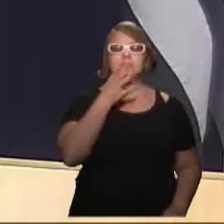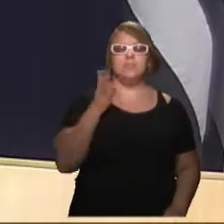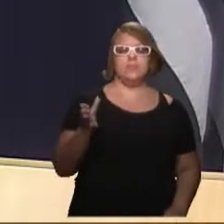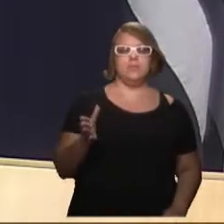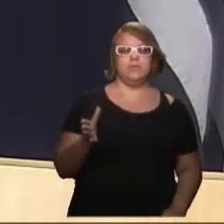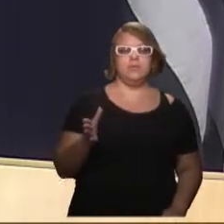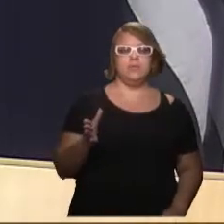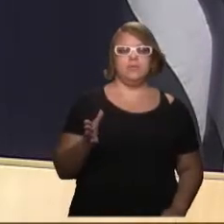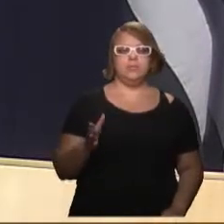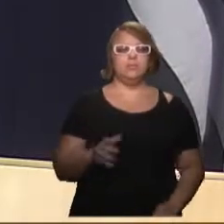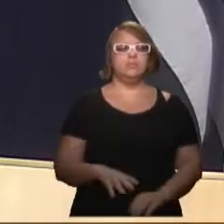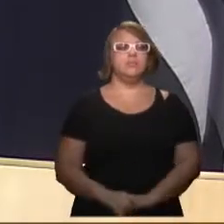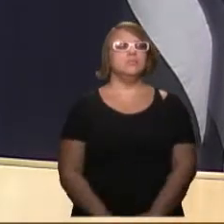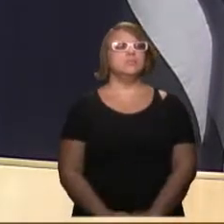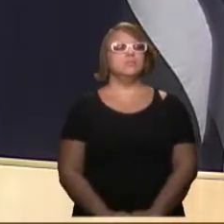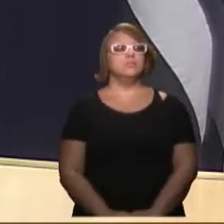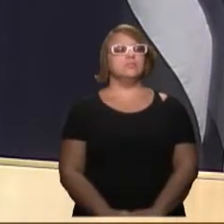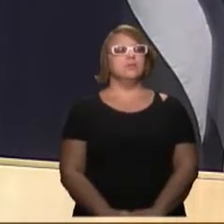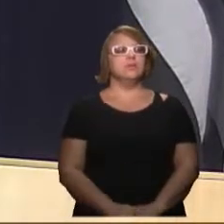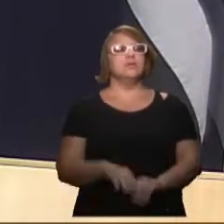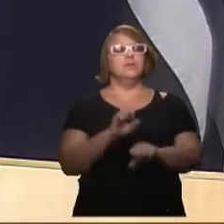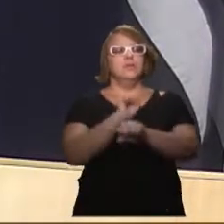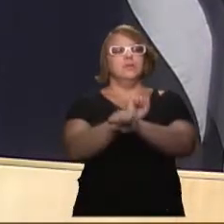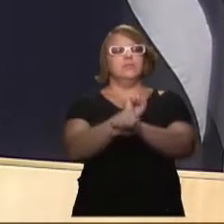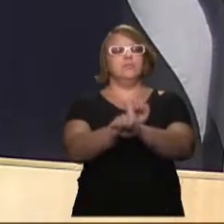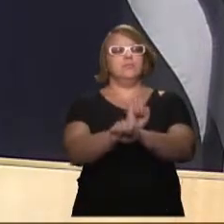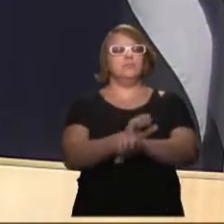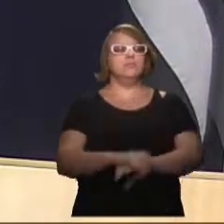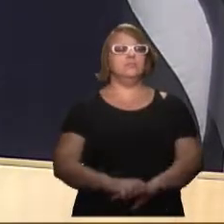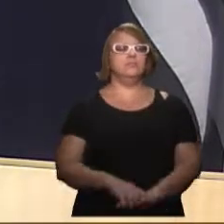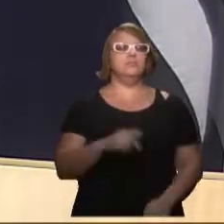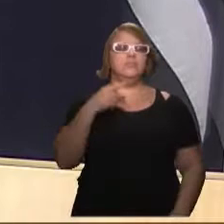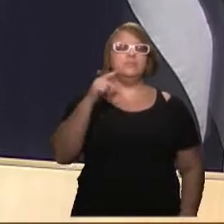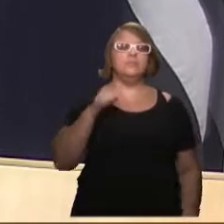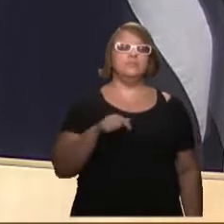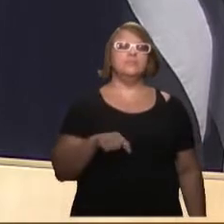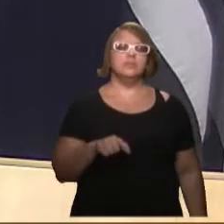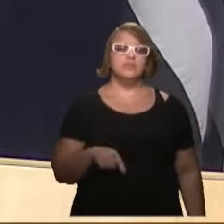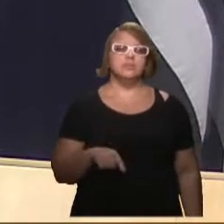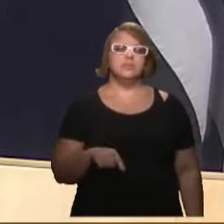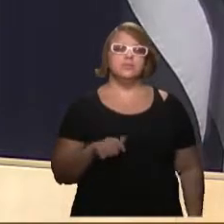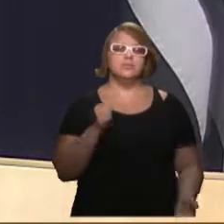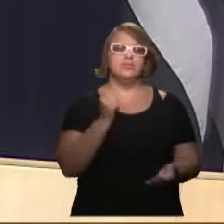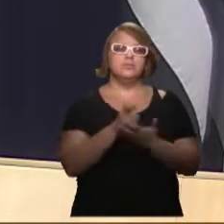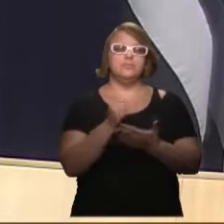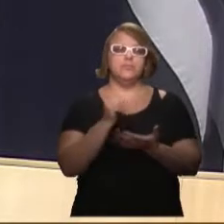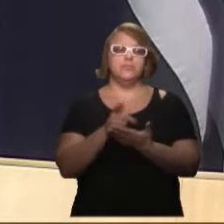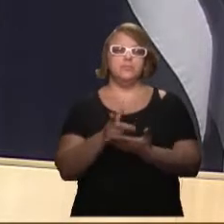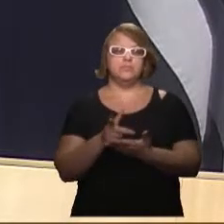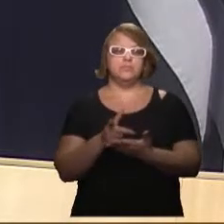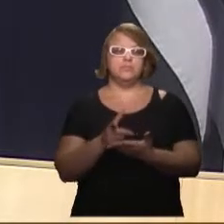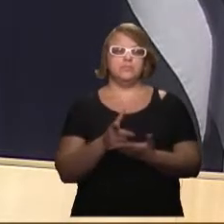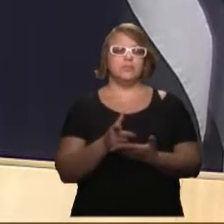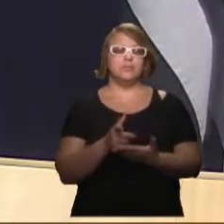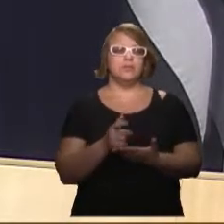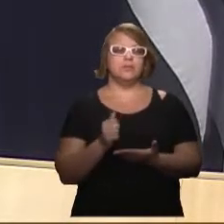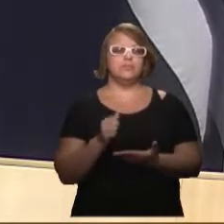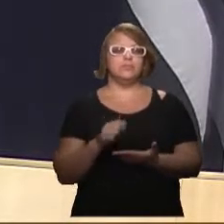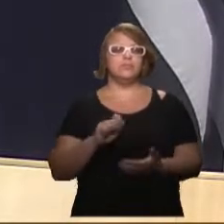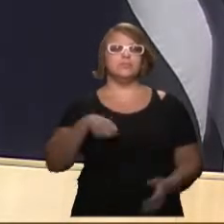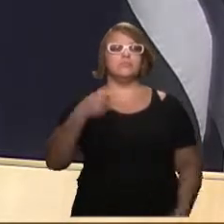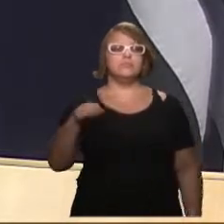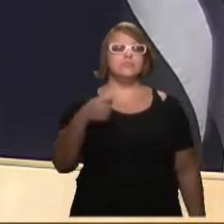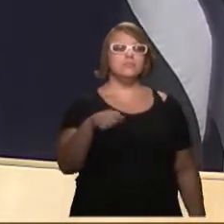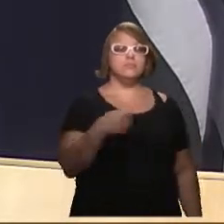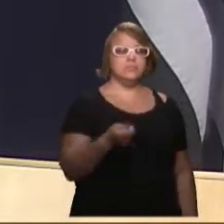nesses microfones que você, vendendo latinha, papelão aqui, você sobrevive. Mas quando você sobe para o norte, o